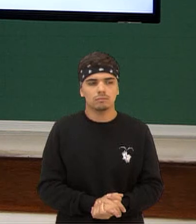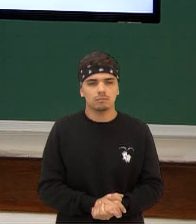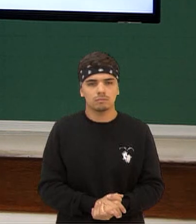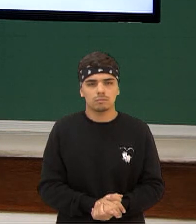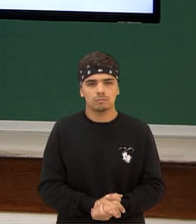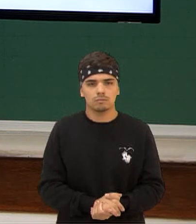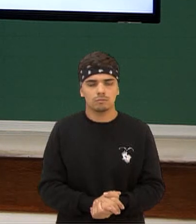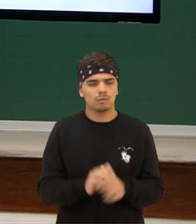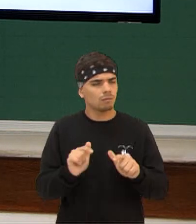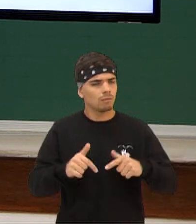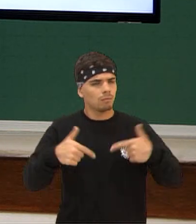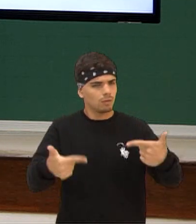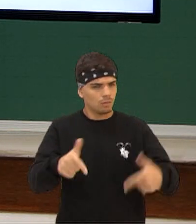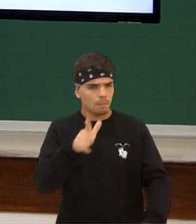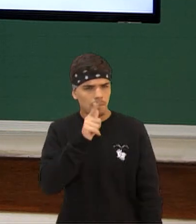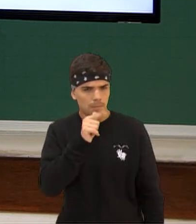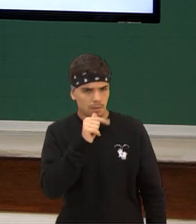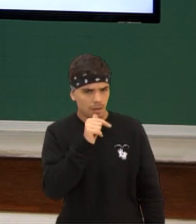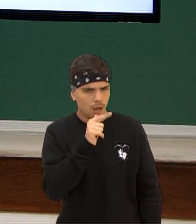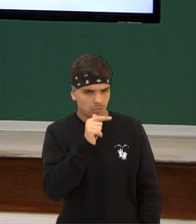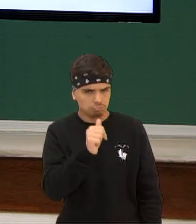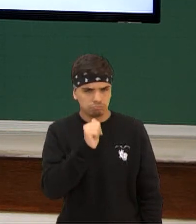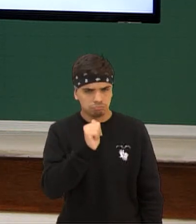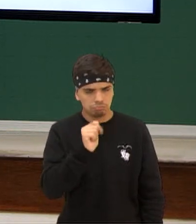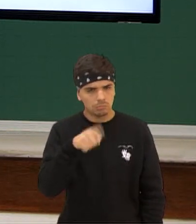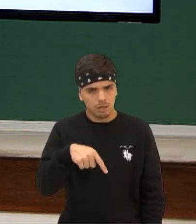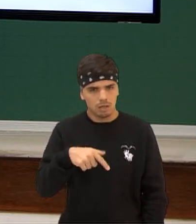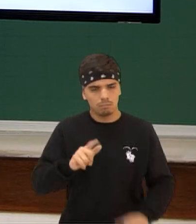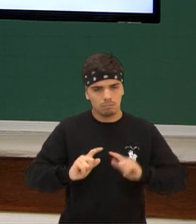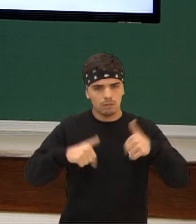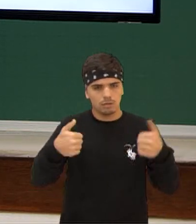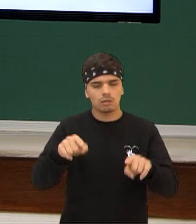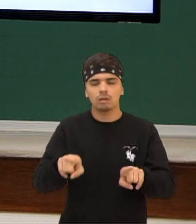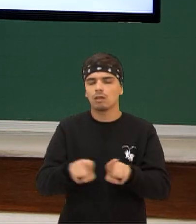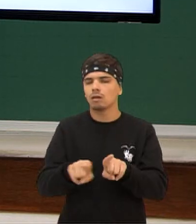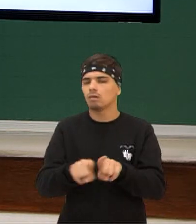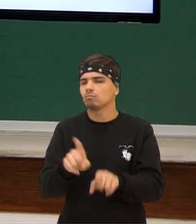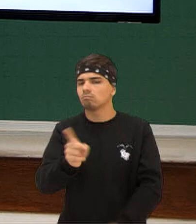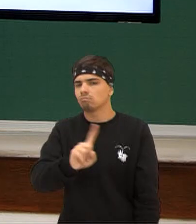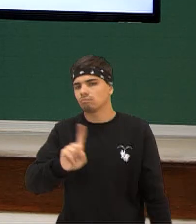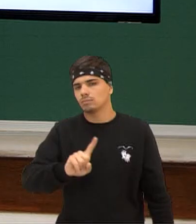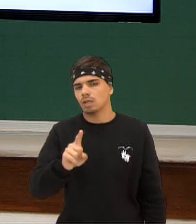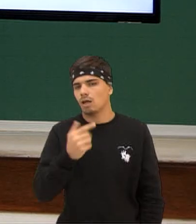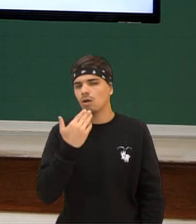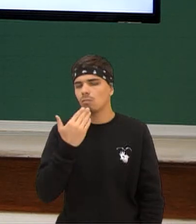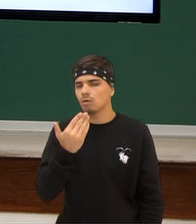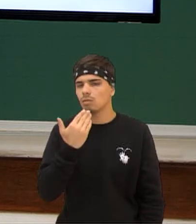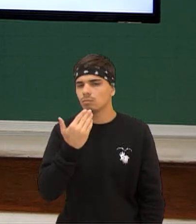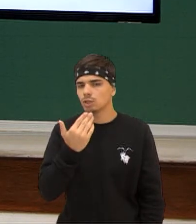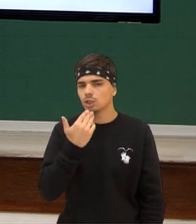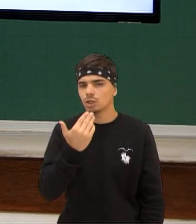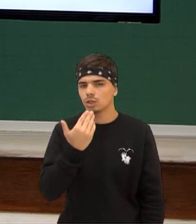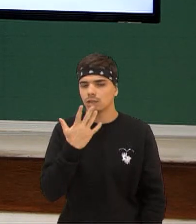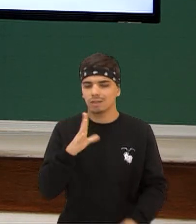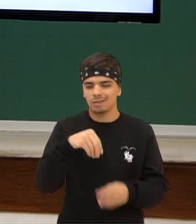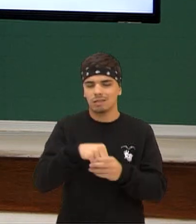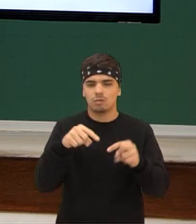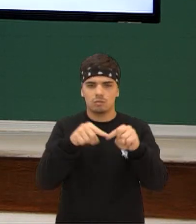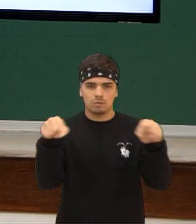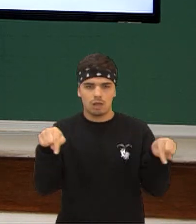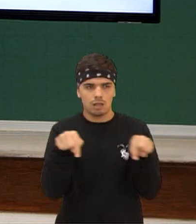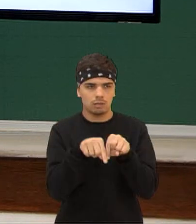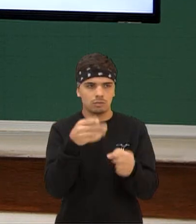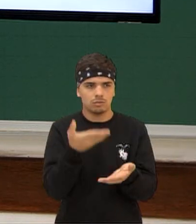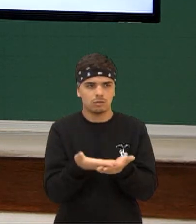é uma habilidade dela tomar água o que que ela tá fazendo é uma pedido uma permissão e informal tá na sala de aula